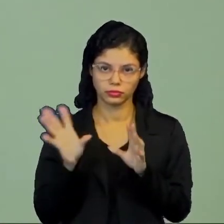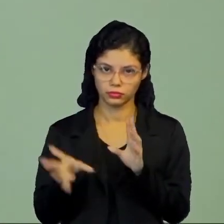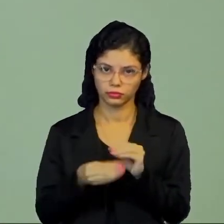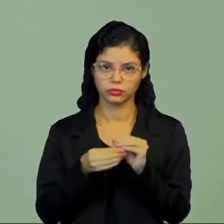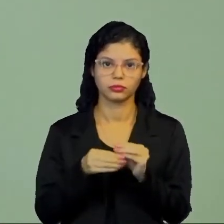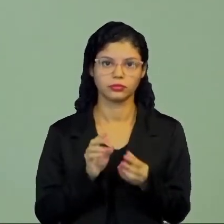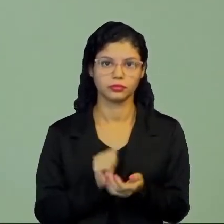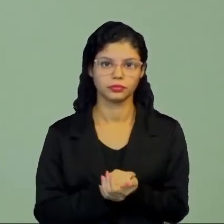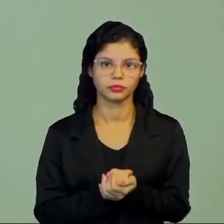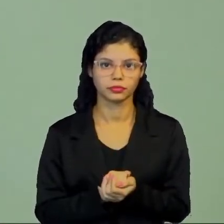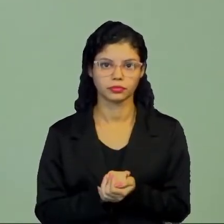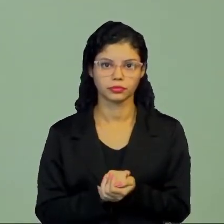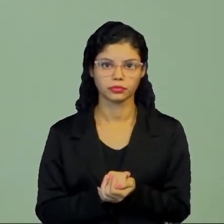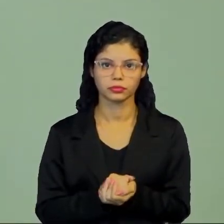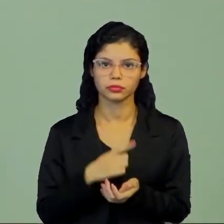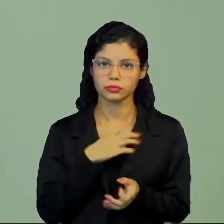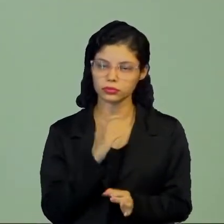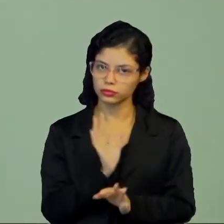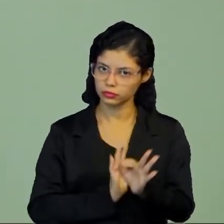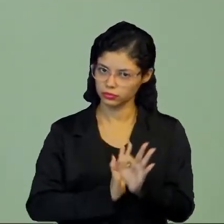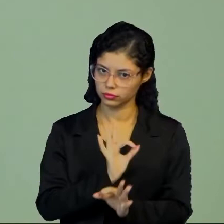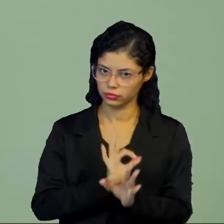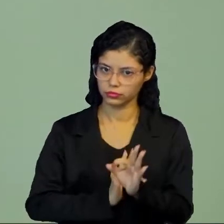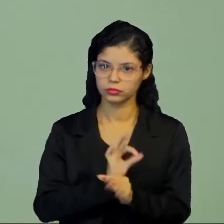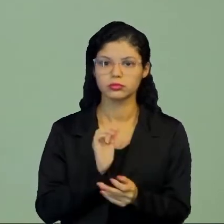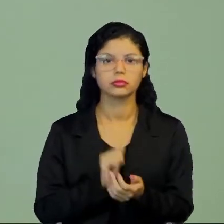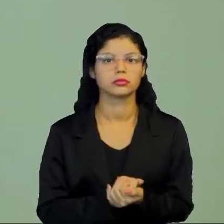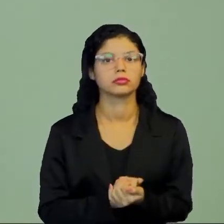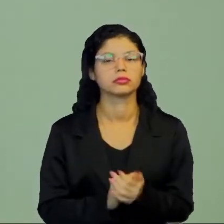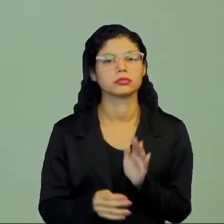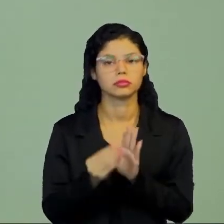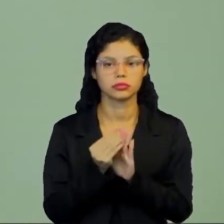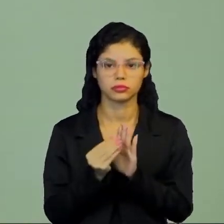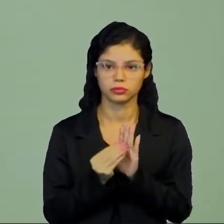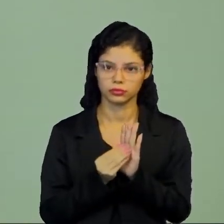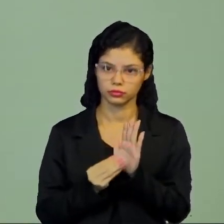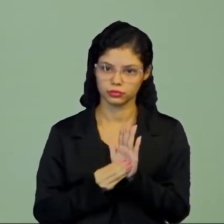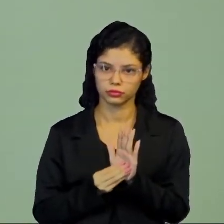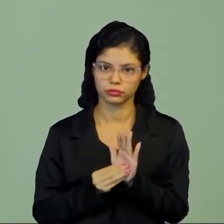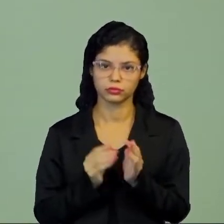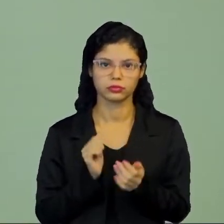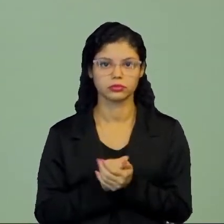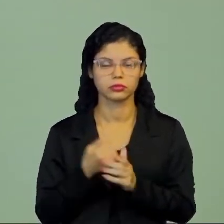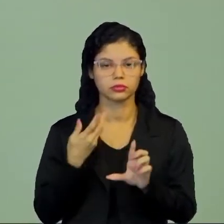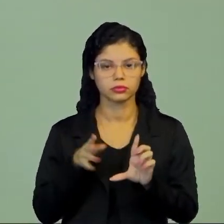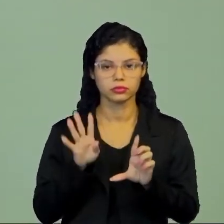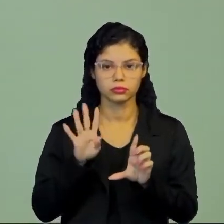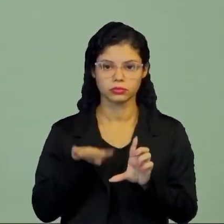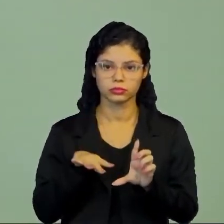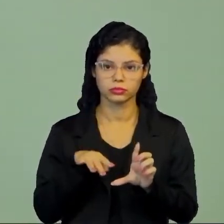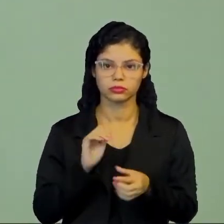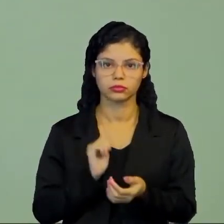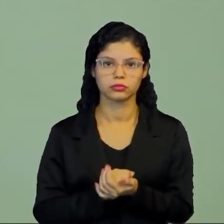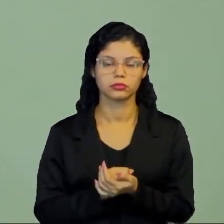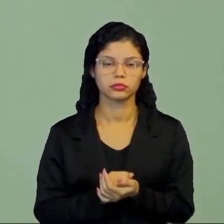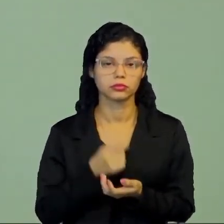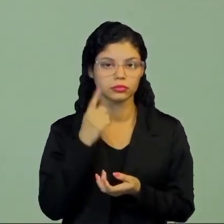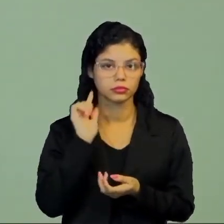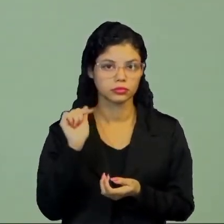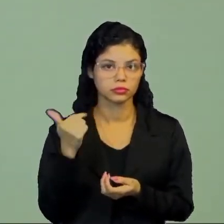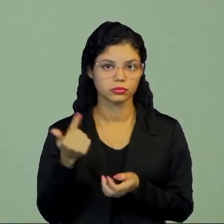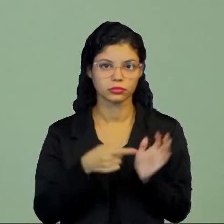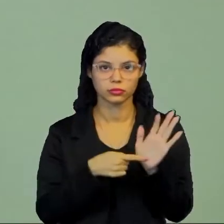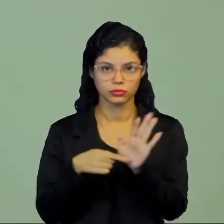completa, põe organizada, põe ela nos dados, tá? Põe uma tabela e logo em